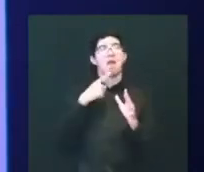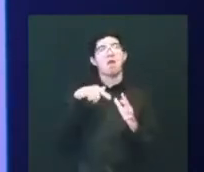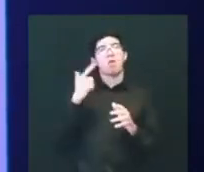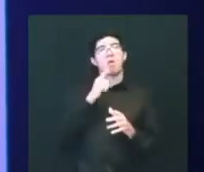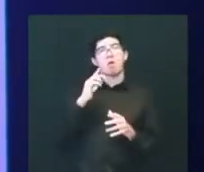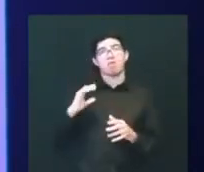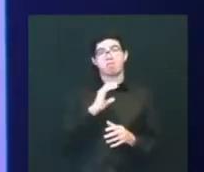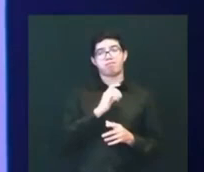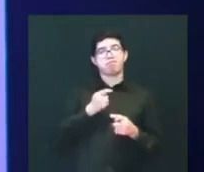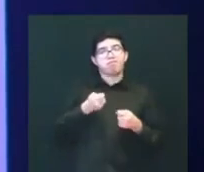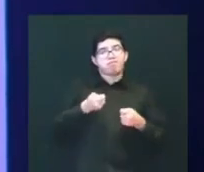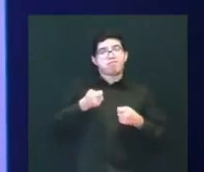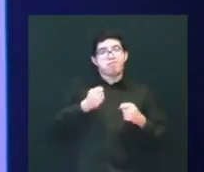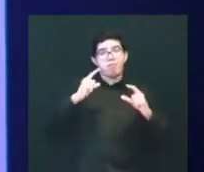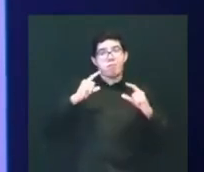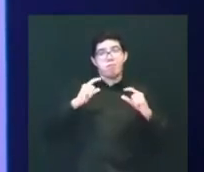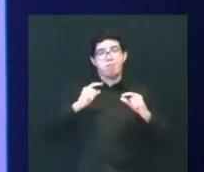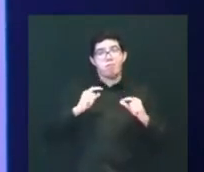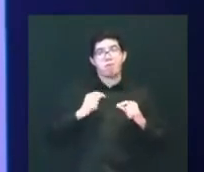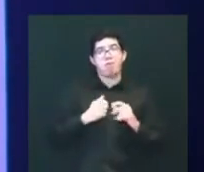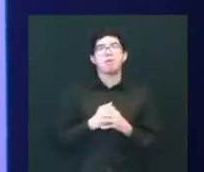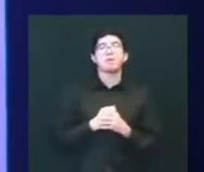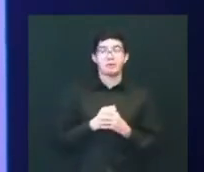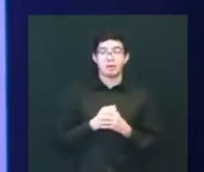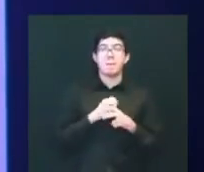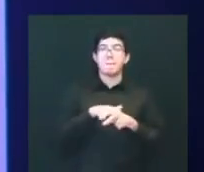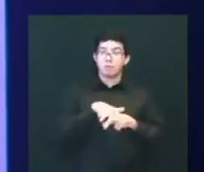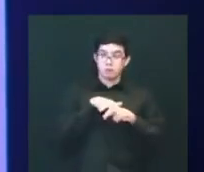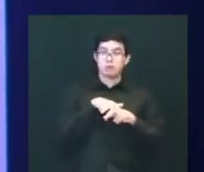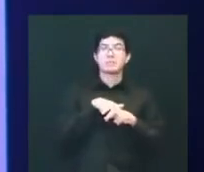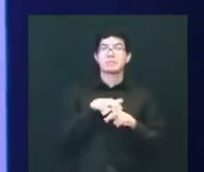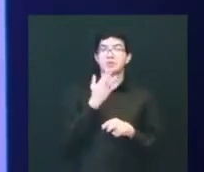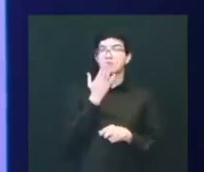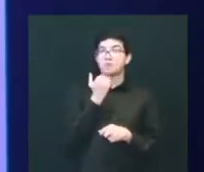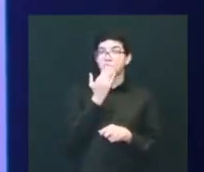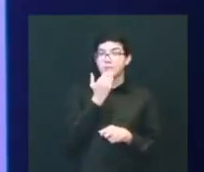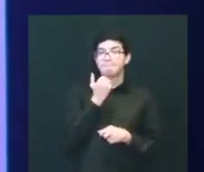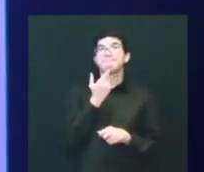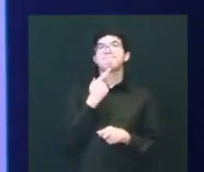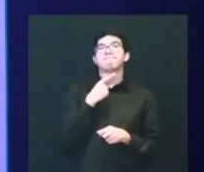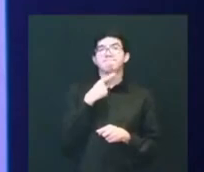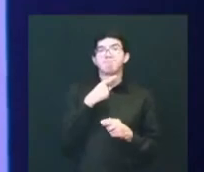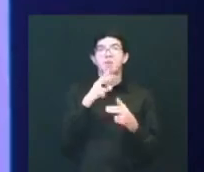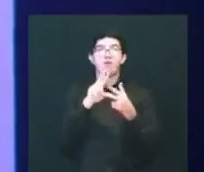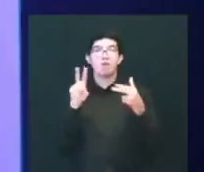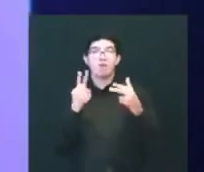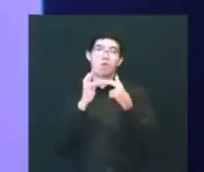doença. Então, é tentar se alimentar de uma forma mais equilibrada e mais variada